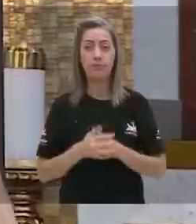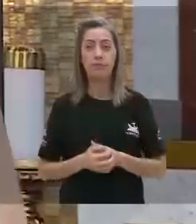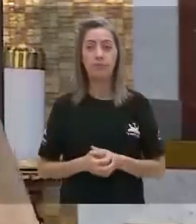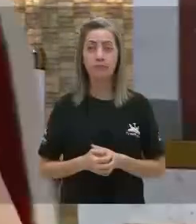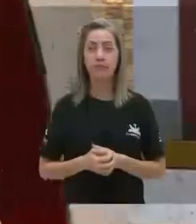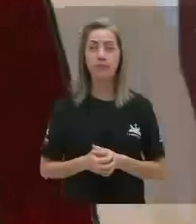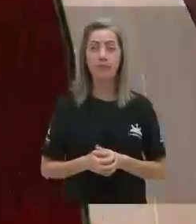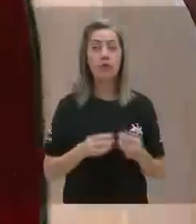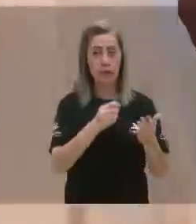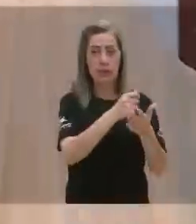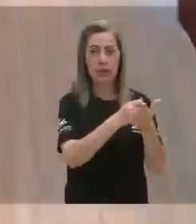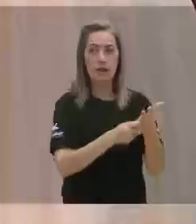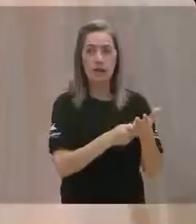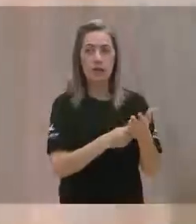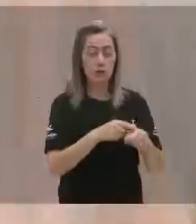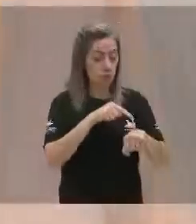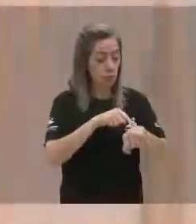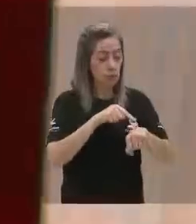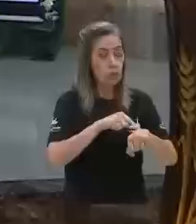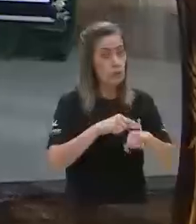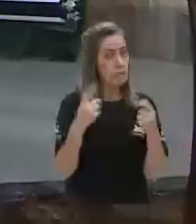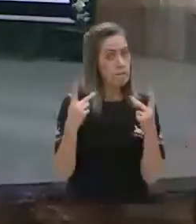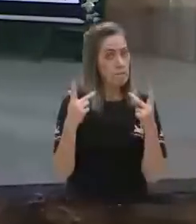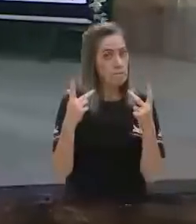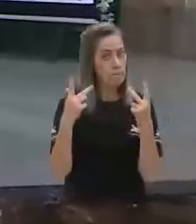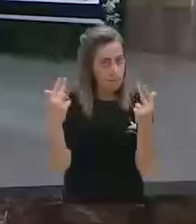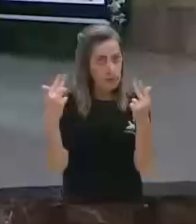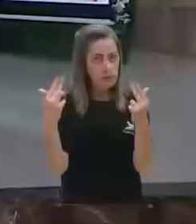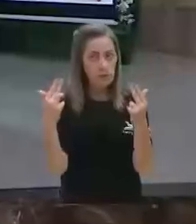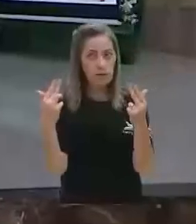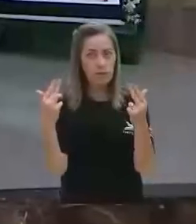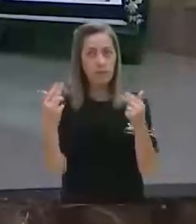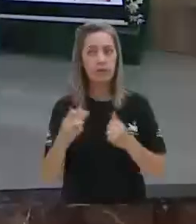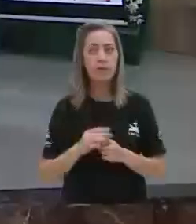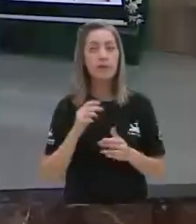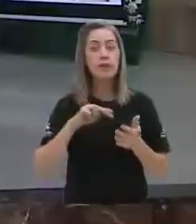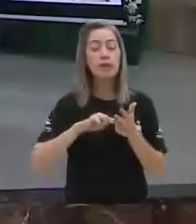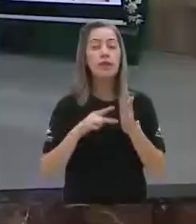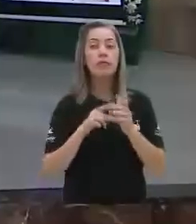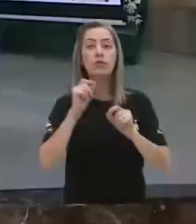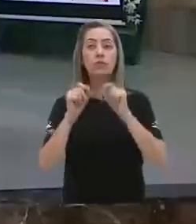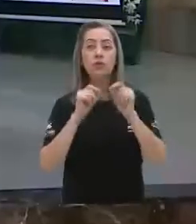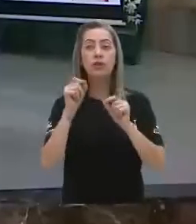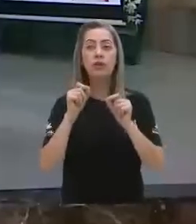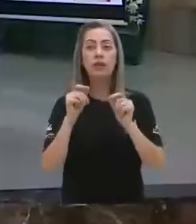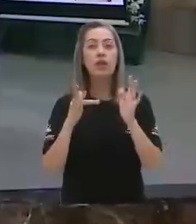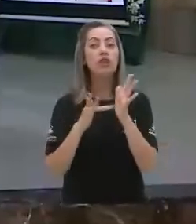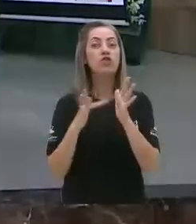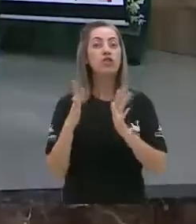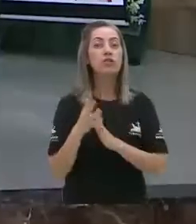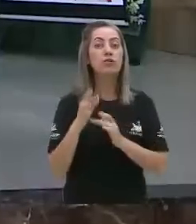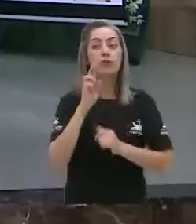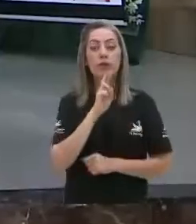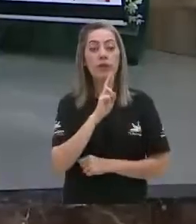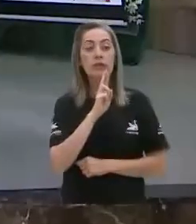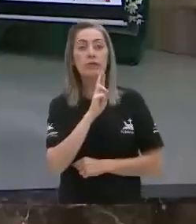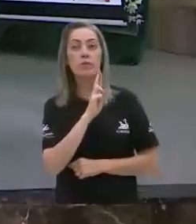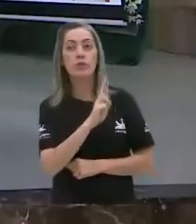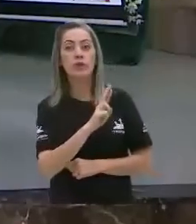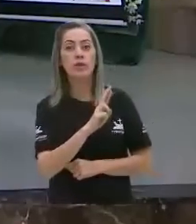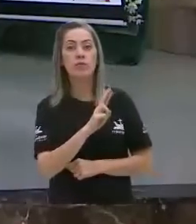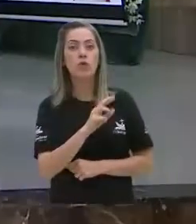Esse texto, na mesma hora, quer dizer, ele respondeu não